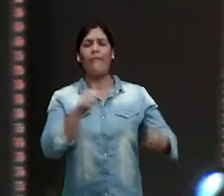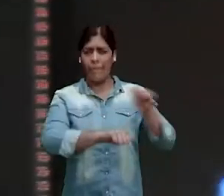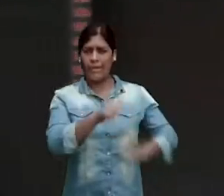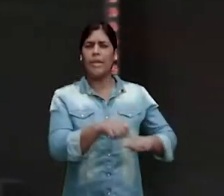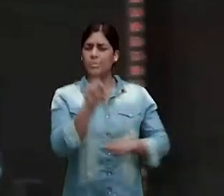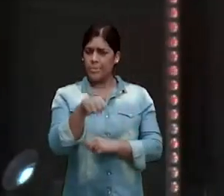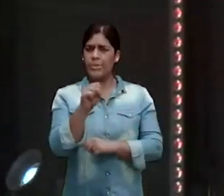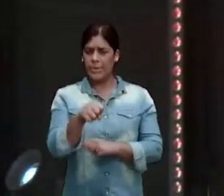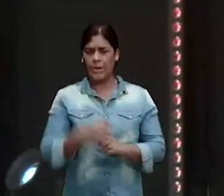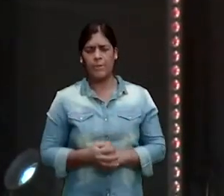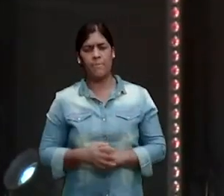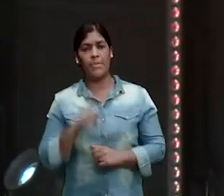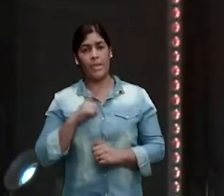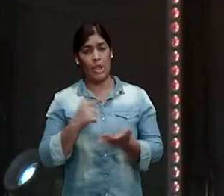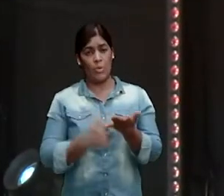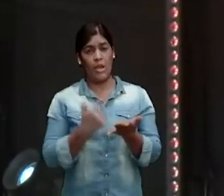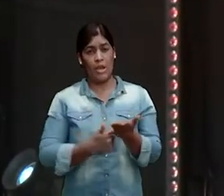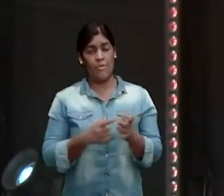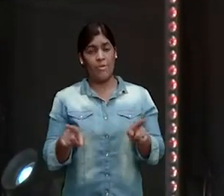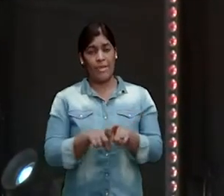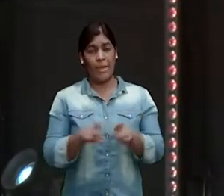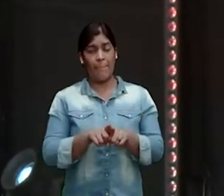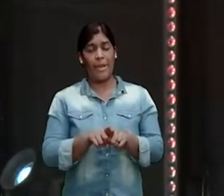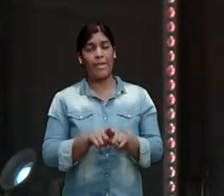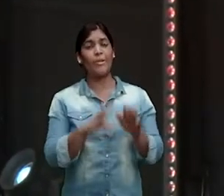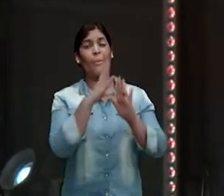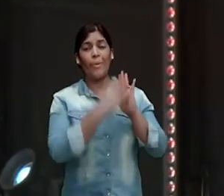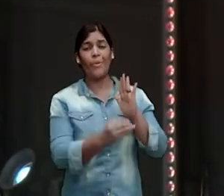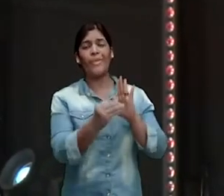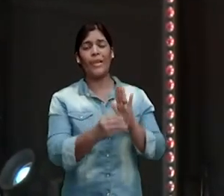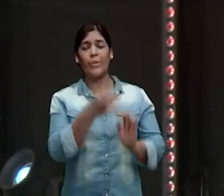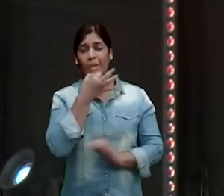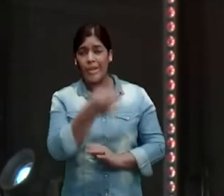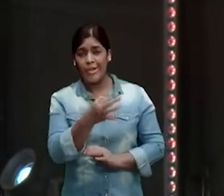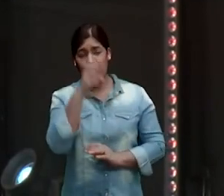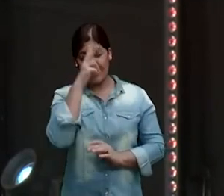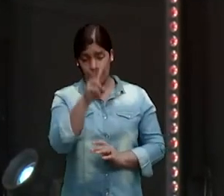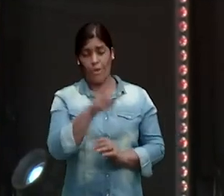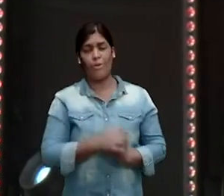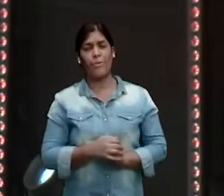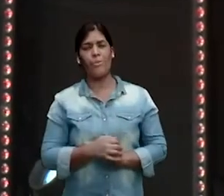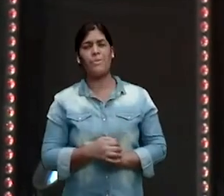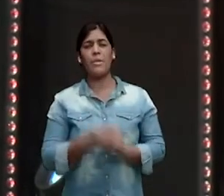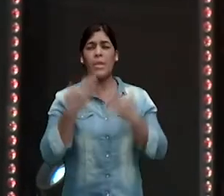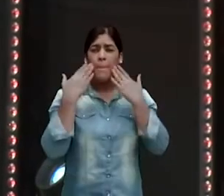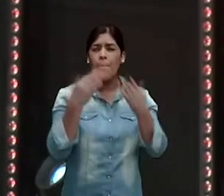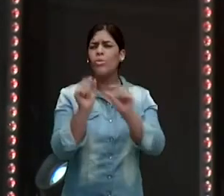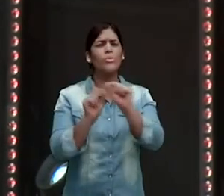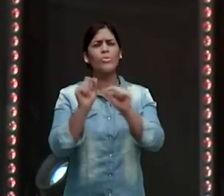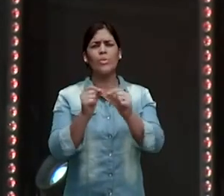nós temos um livro que está inserido também no modelo histórico no modelo crítico e que afirma